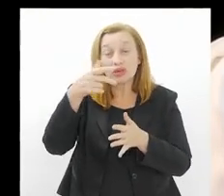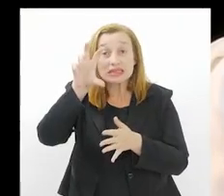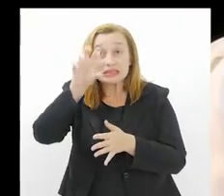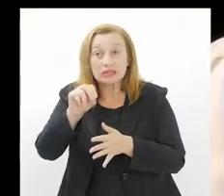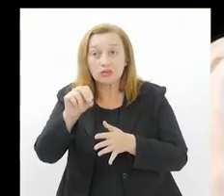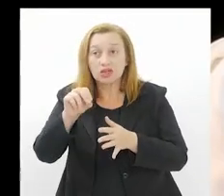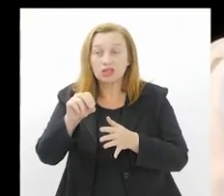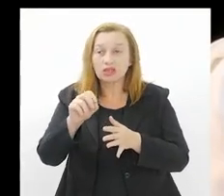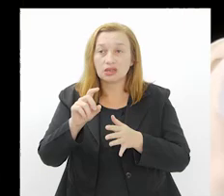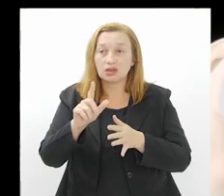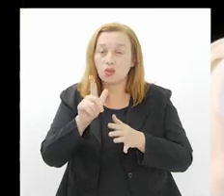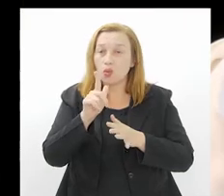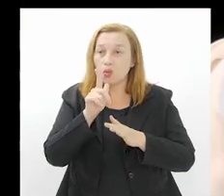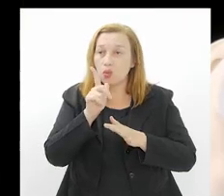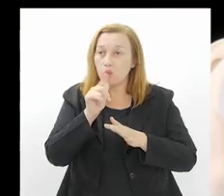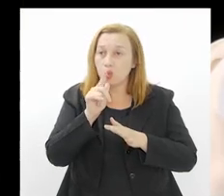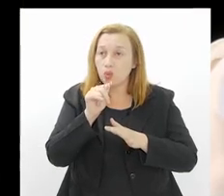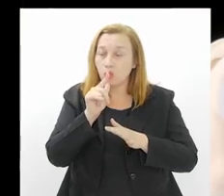2050, a gente vai ter um aumento